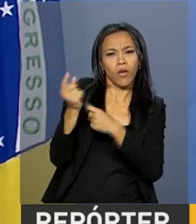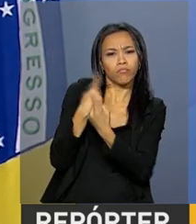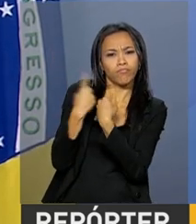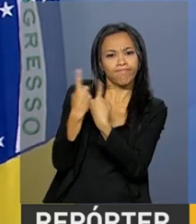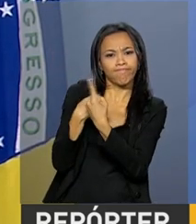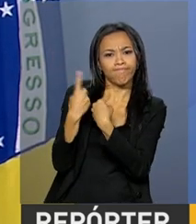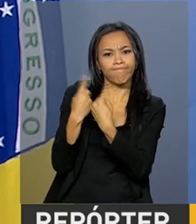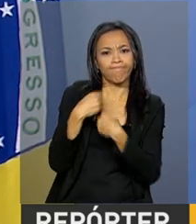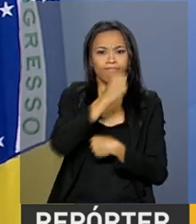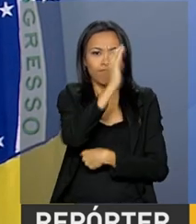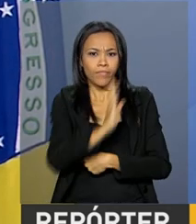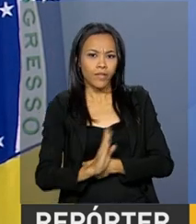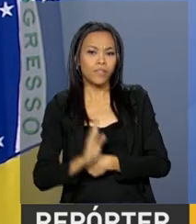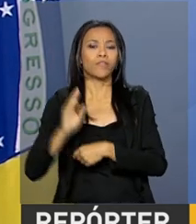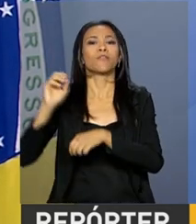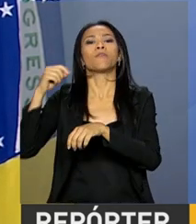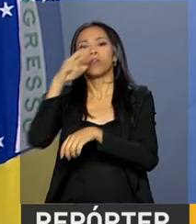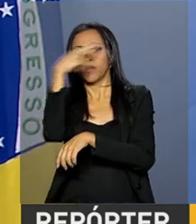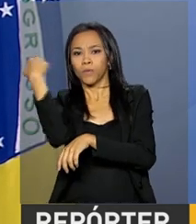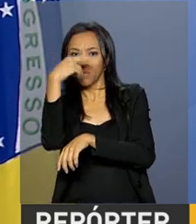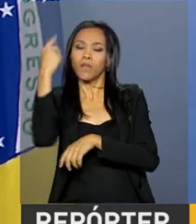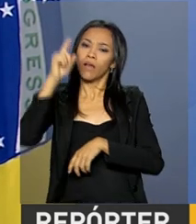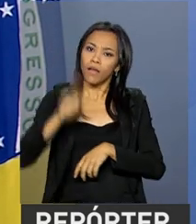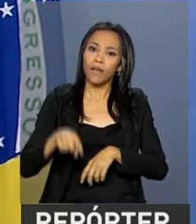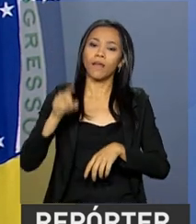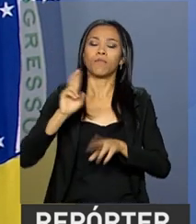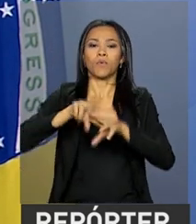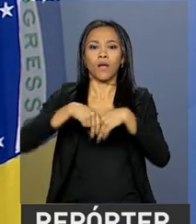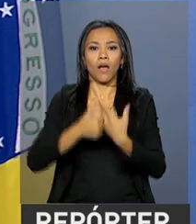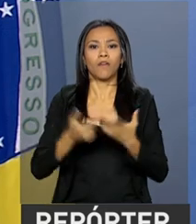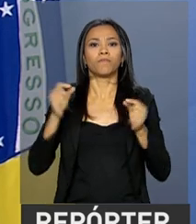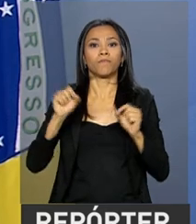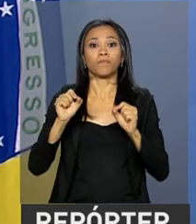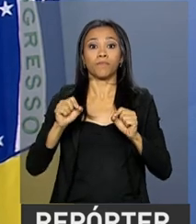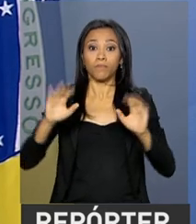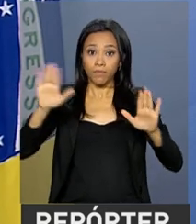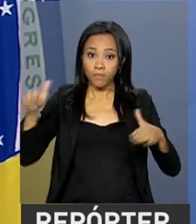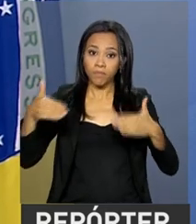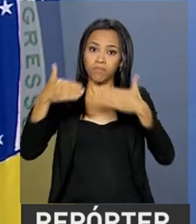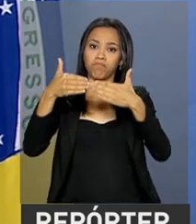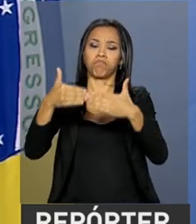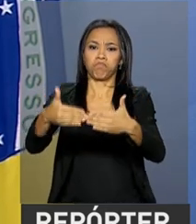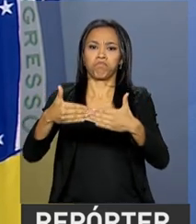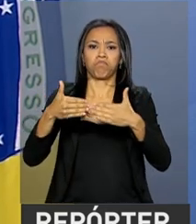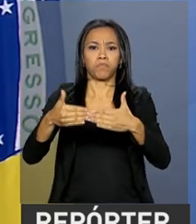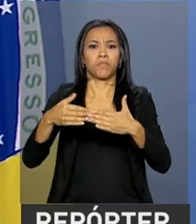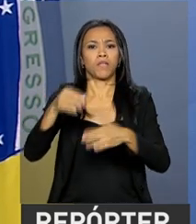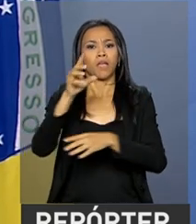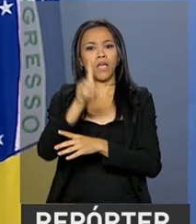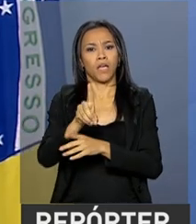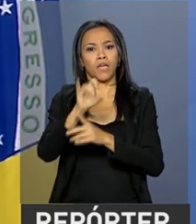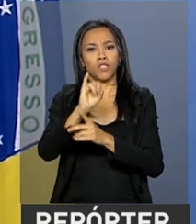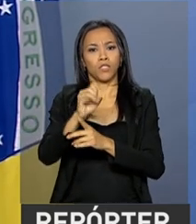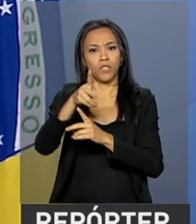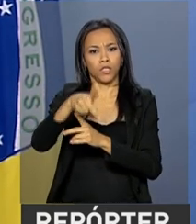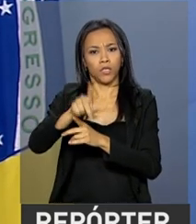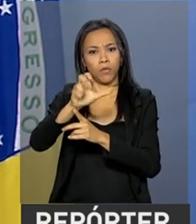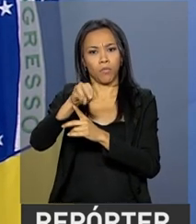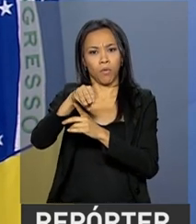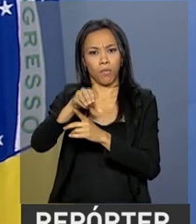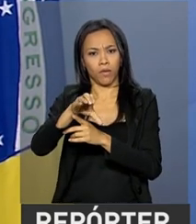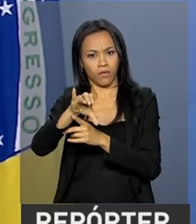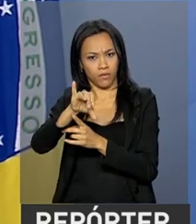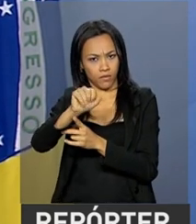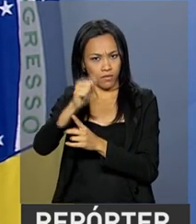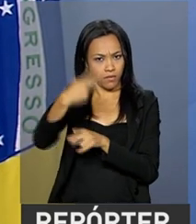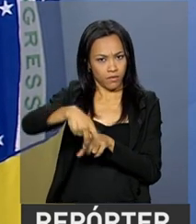países é parte da diplomacia brasileira, da defesa da diplomacia brasileira por uma ordem internacional mais